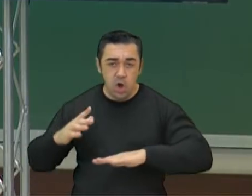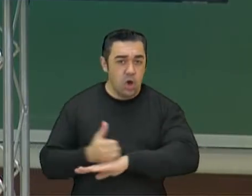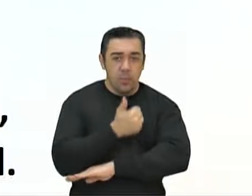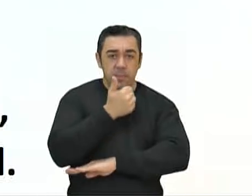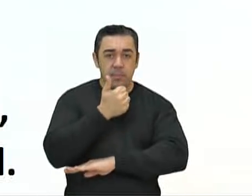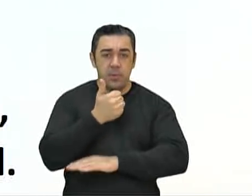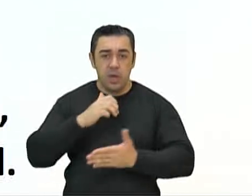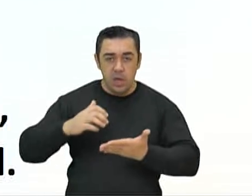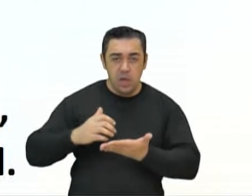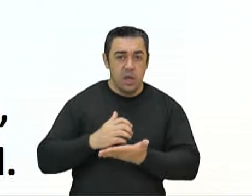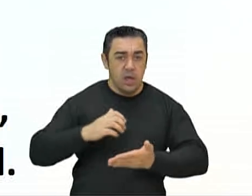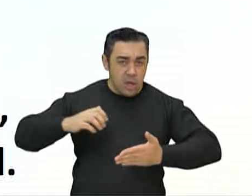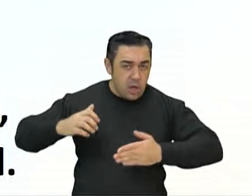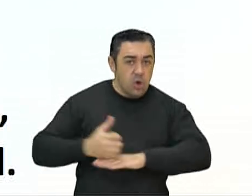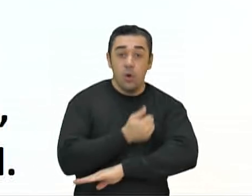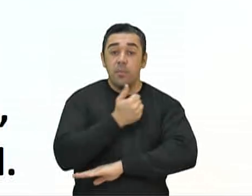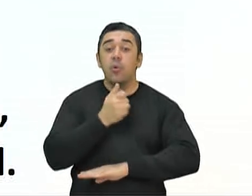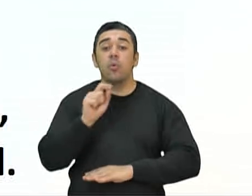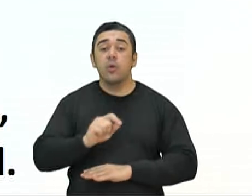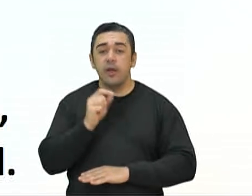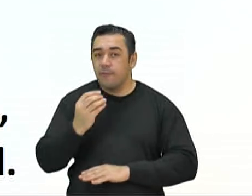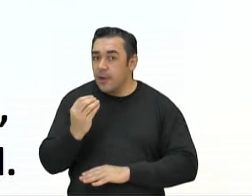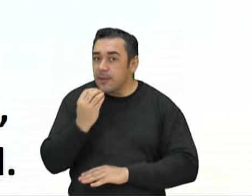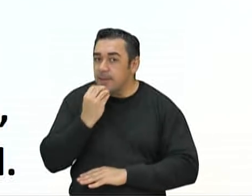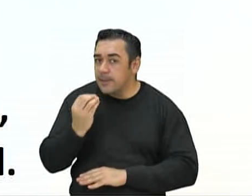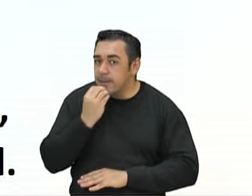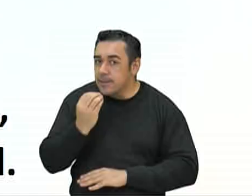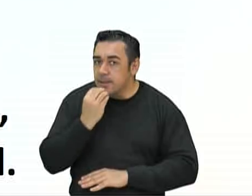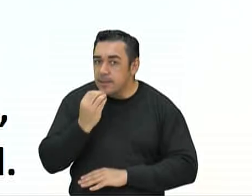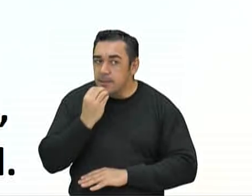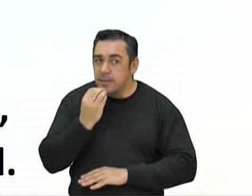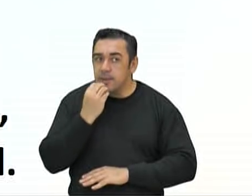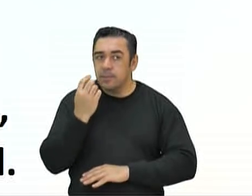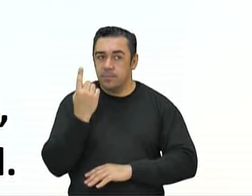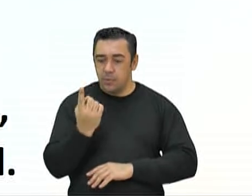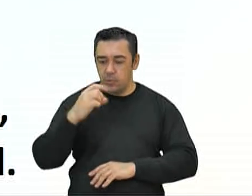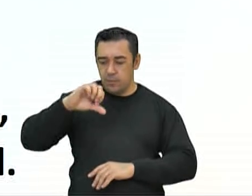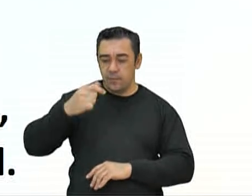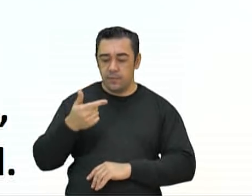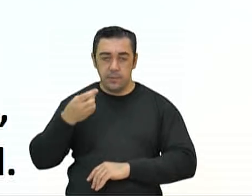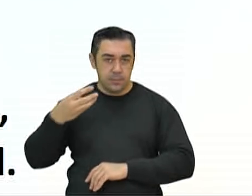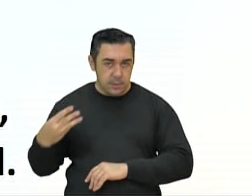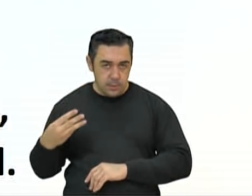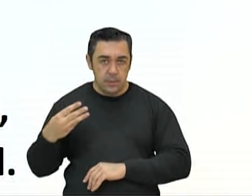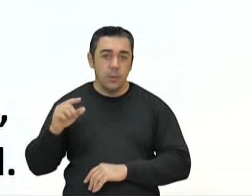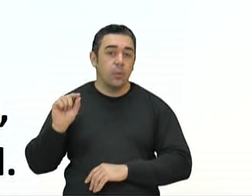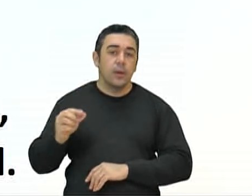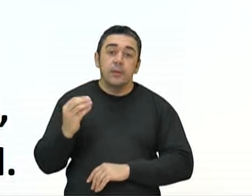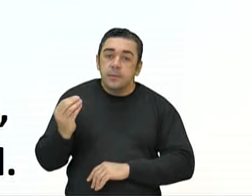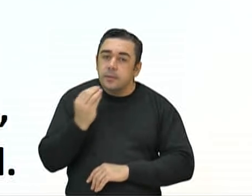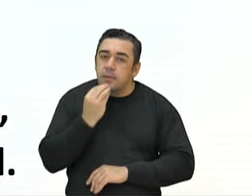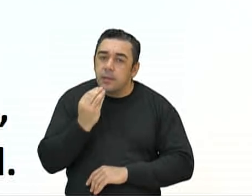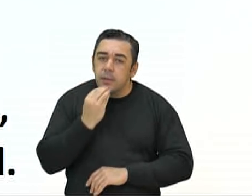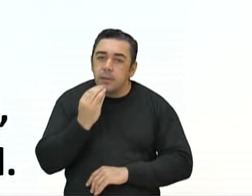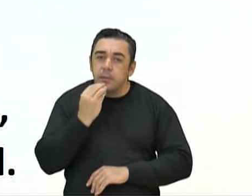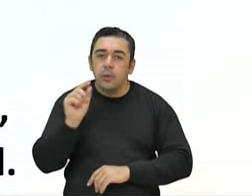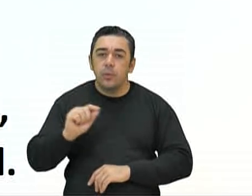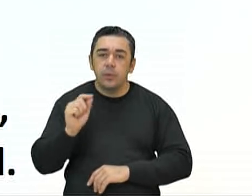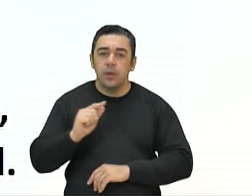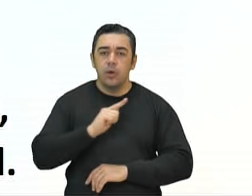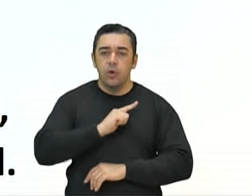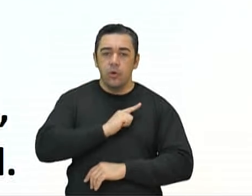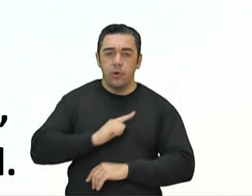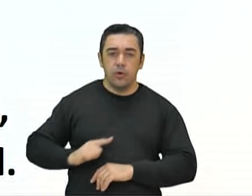1923. Foi uma tentativa, esse golpe em 1923, uma tentativa de tomar o